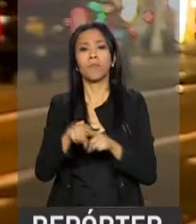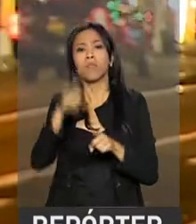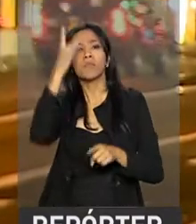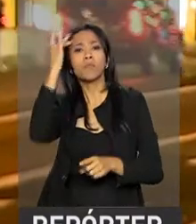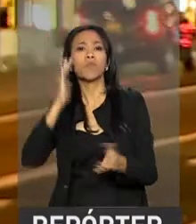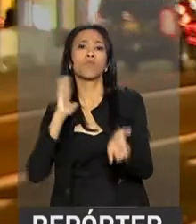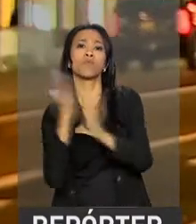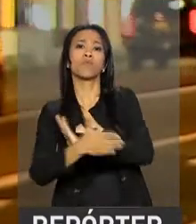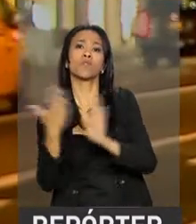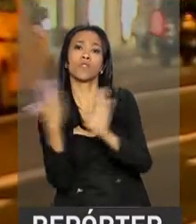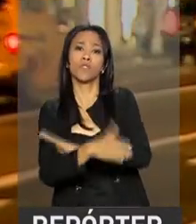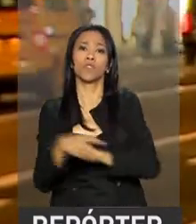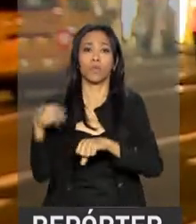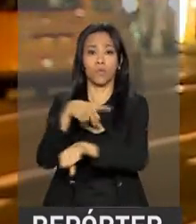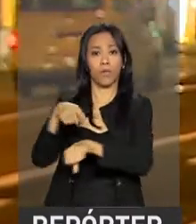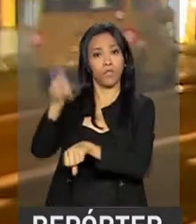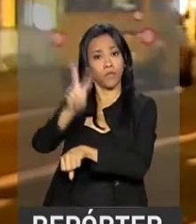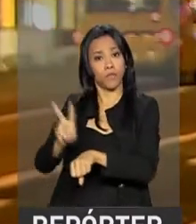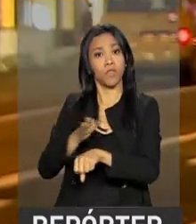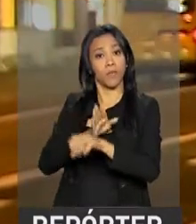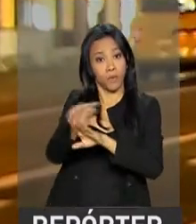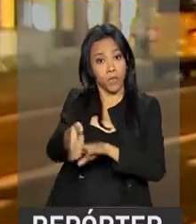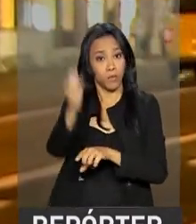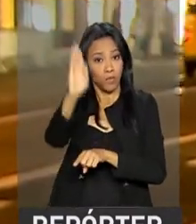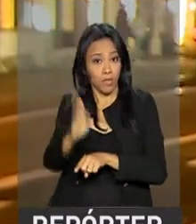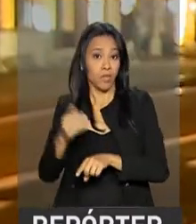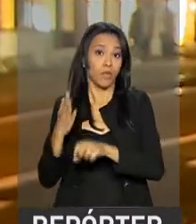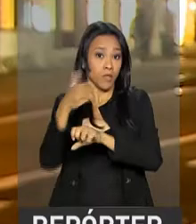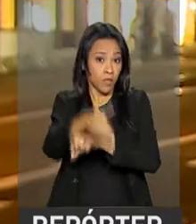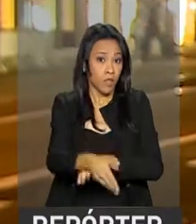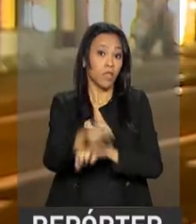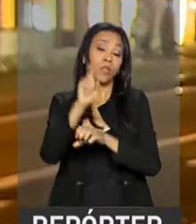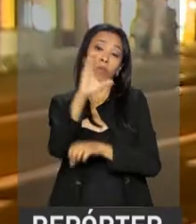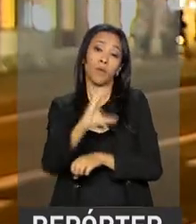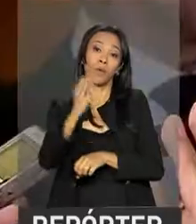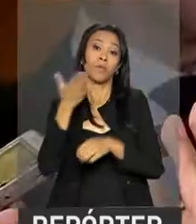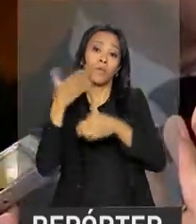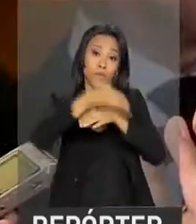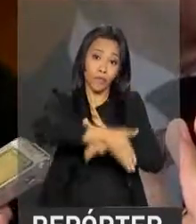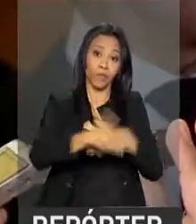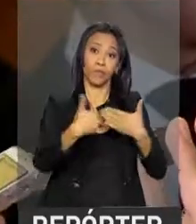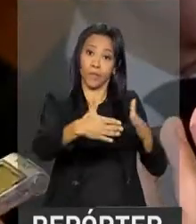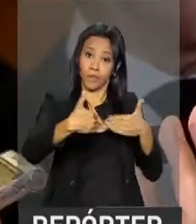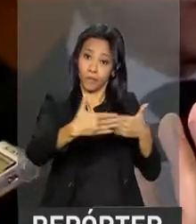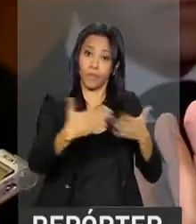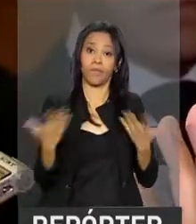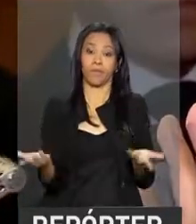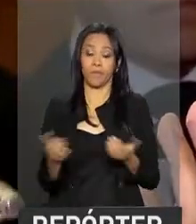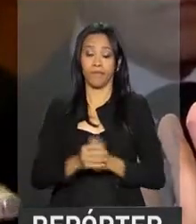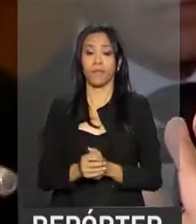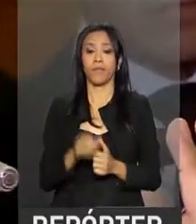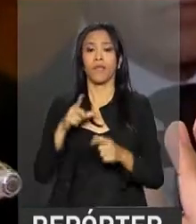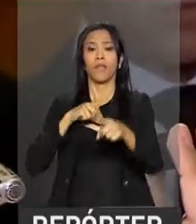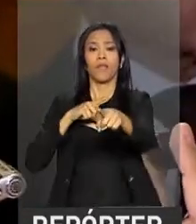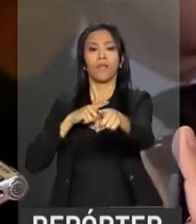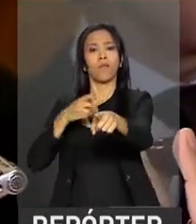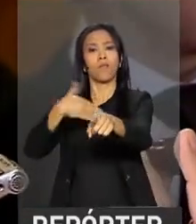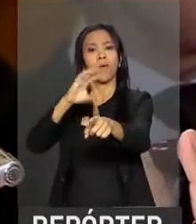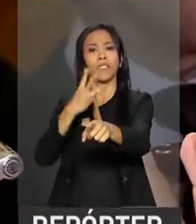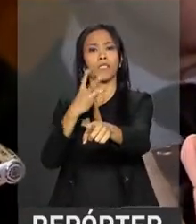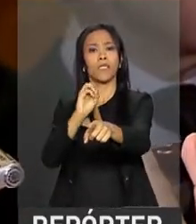venezuelanos que se dirigem tanto para o brasil quanto para colômbia e panamá nós temos 30 mais de 30 mil refugiados